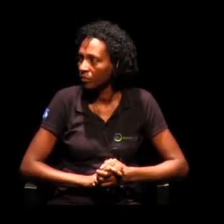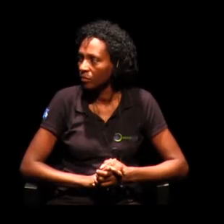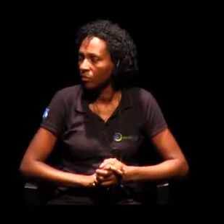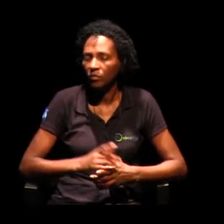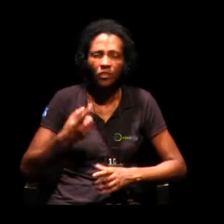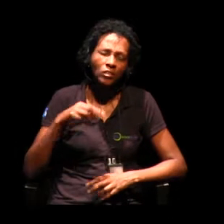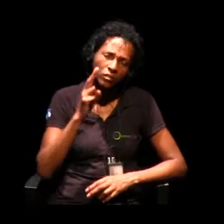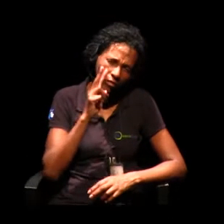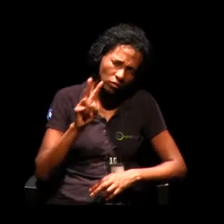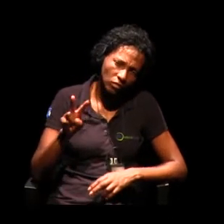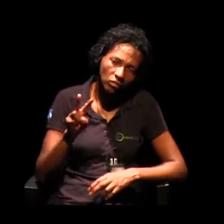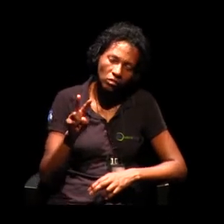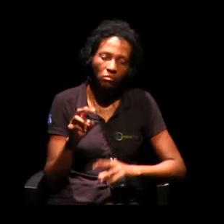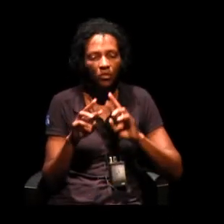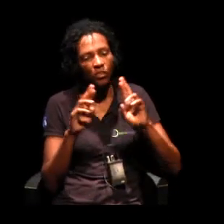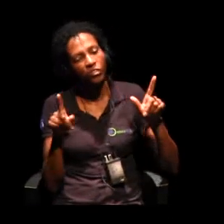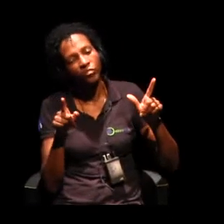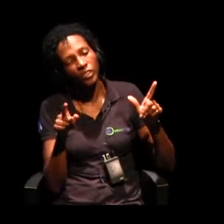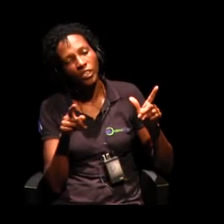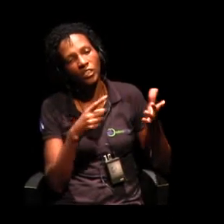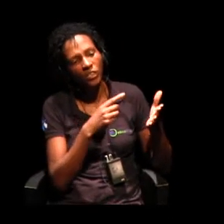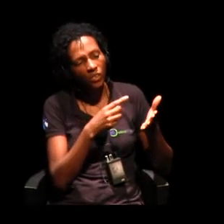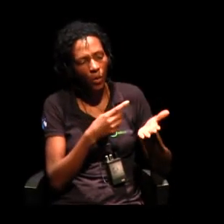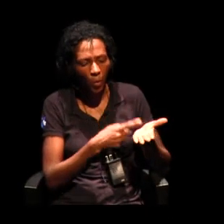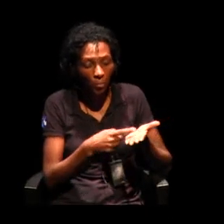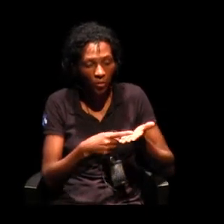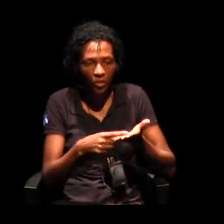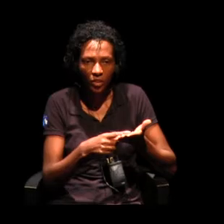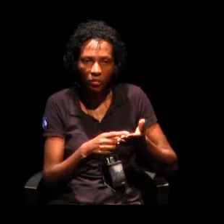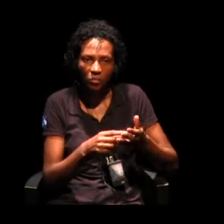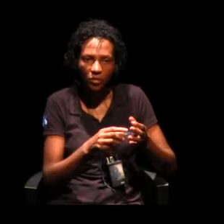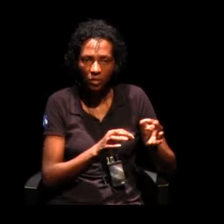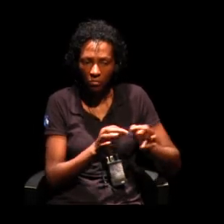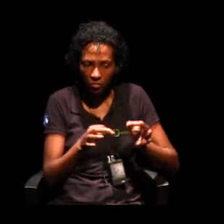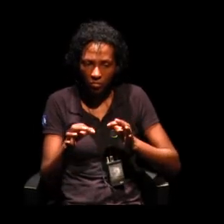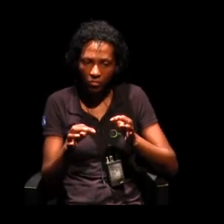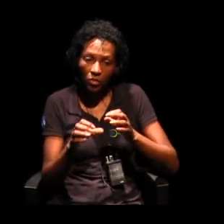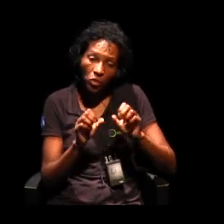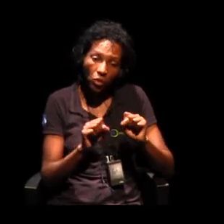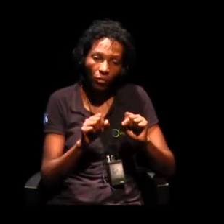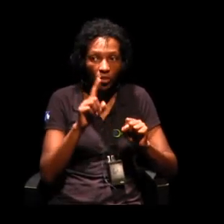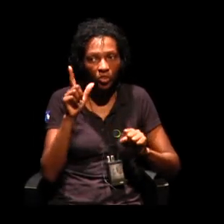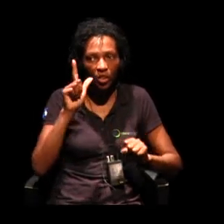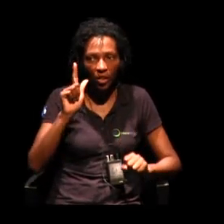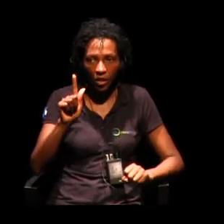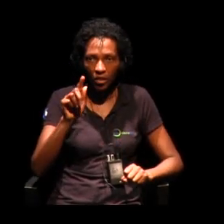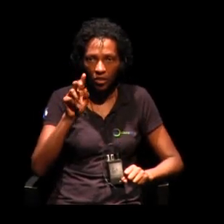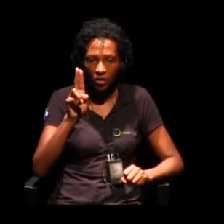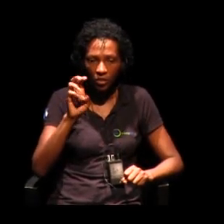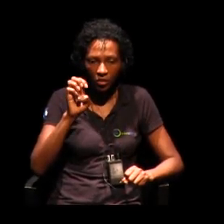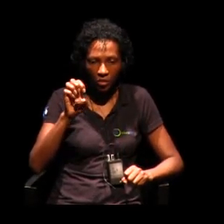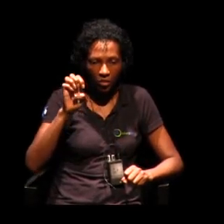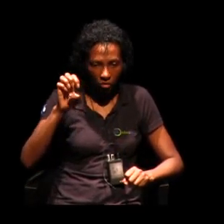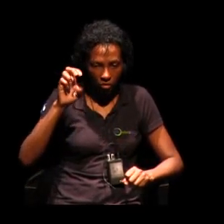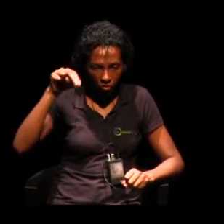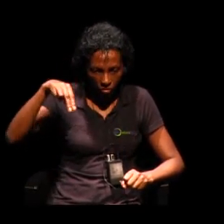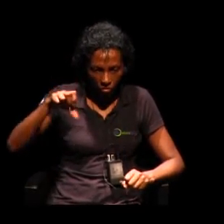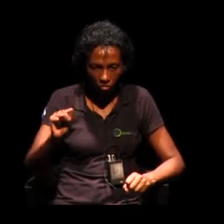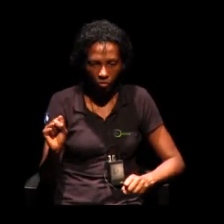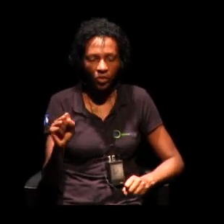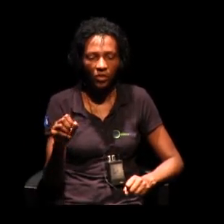impressionante. Então, nós observamos diferentes programas que poderiam ser feitos no